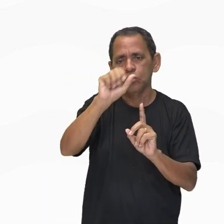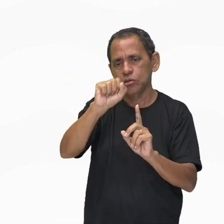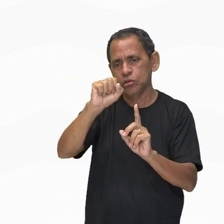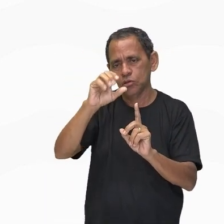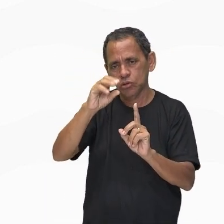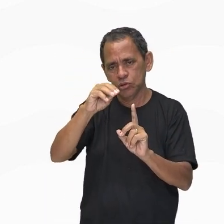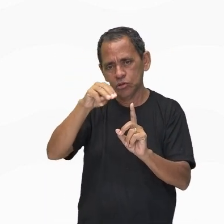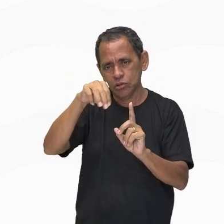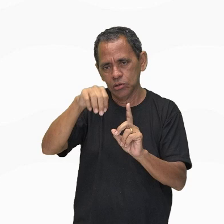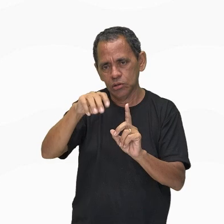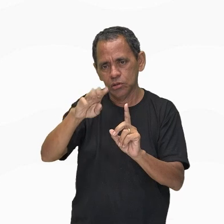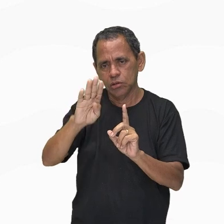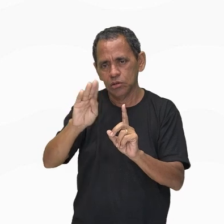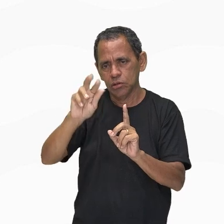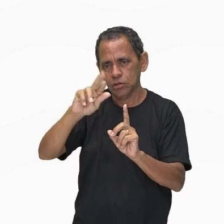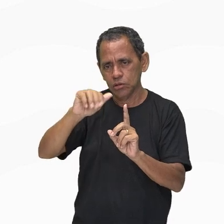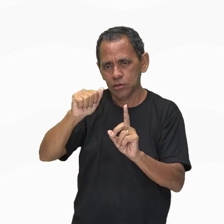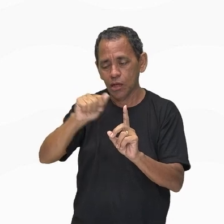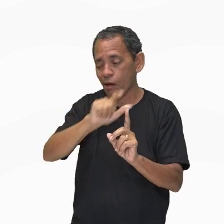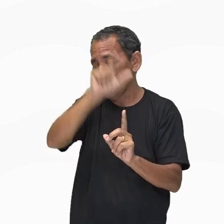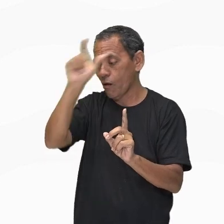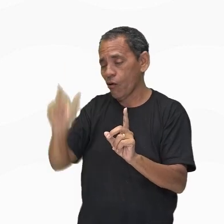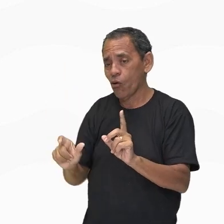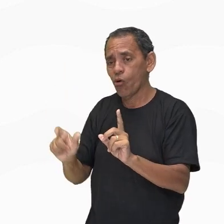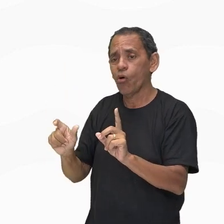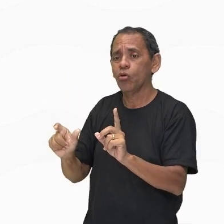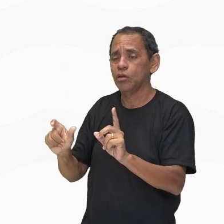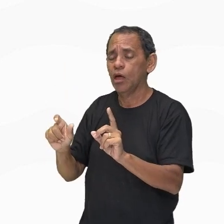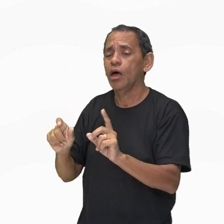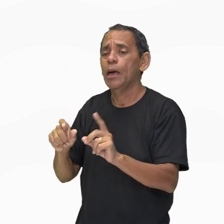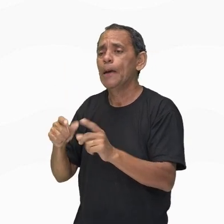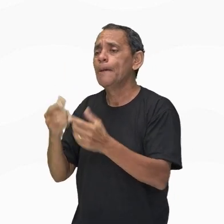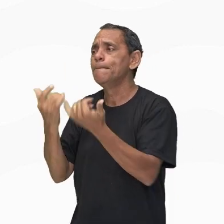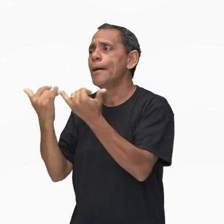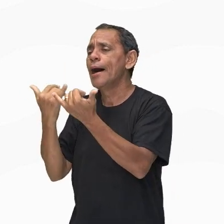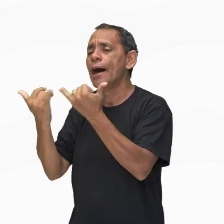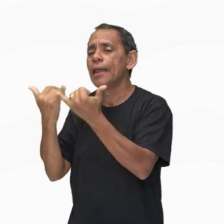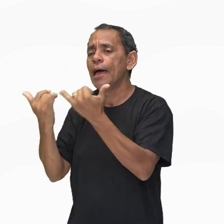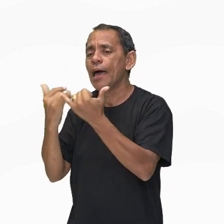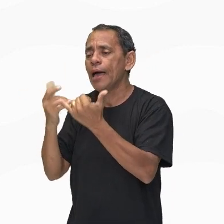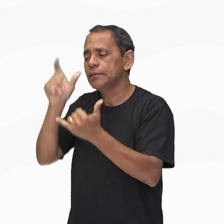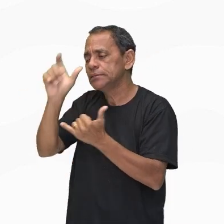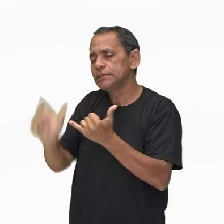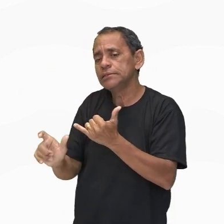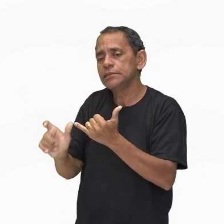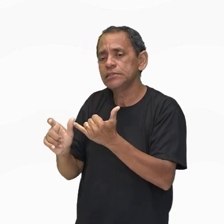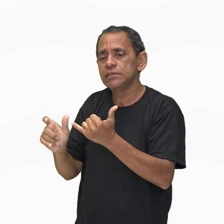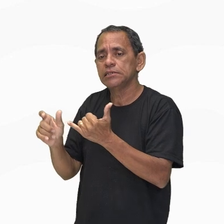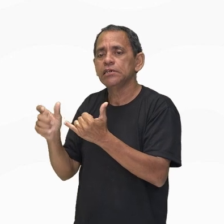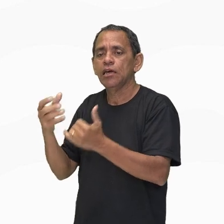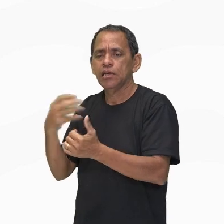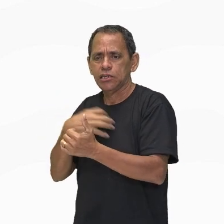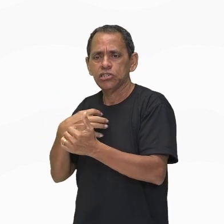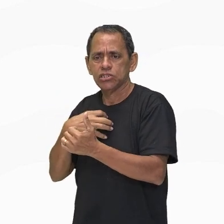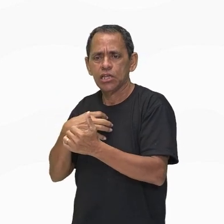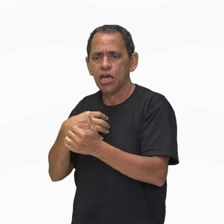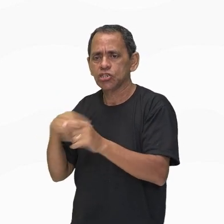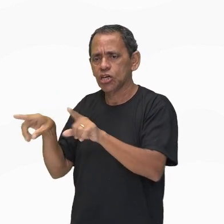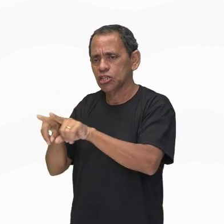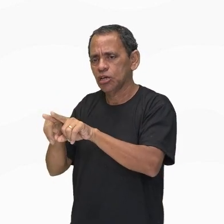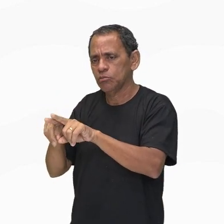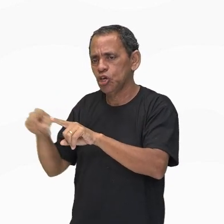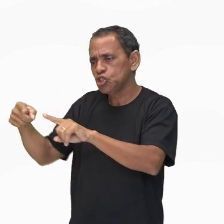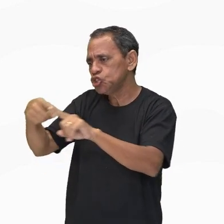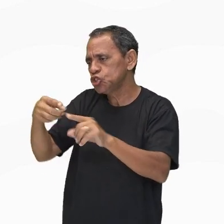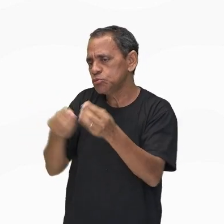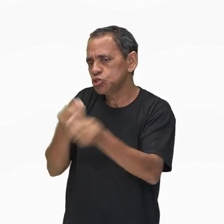a plantar é simplesmente a estética. Então, são motivos pessoais. E as recompensas que você